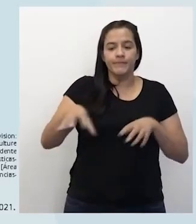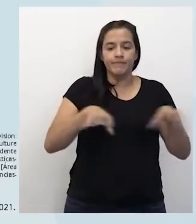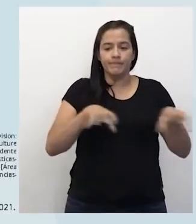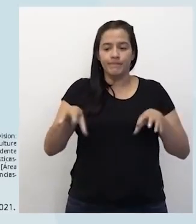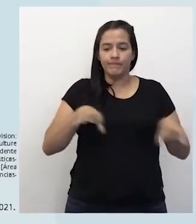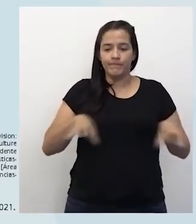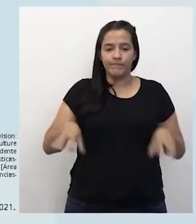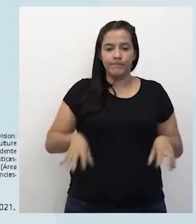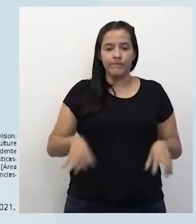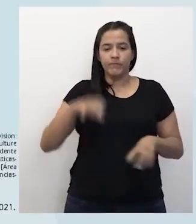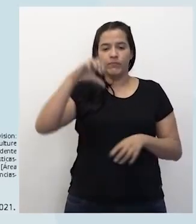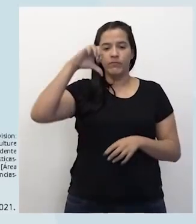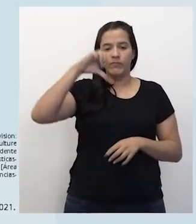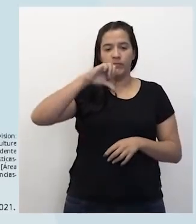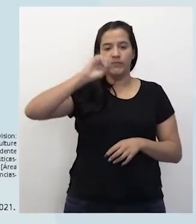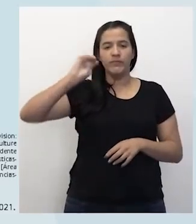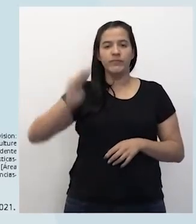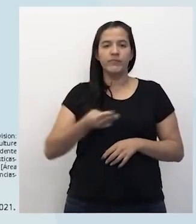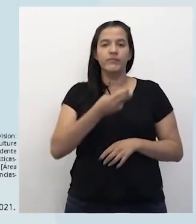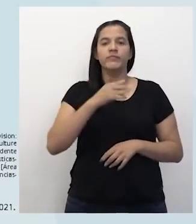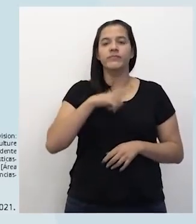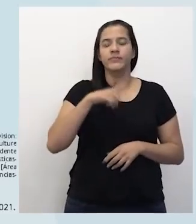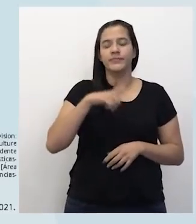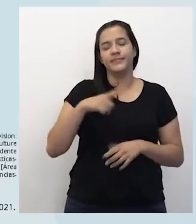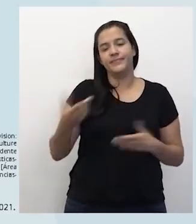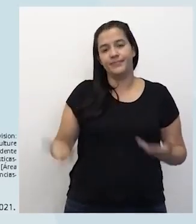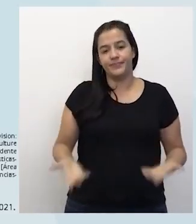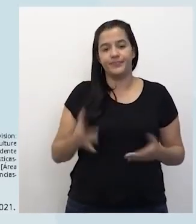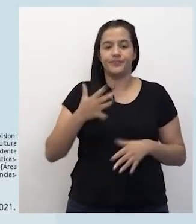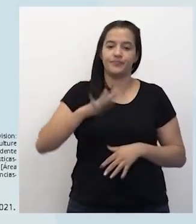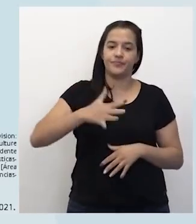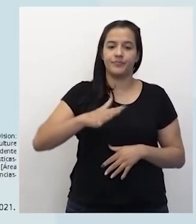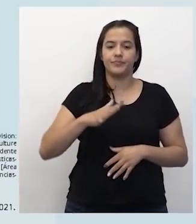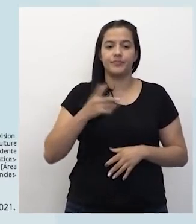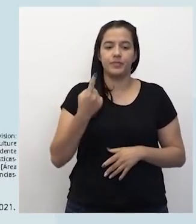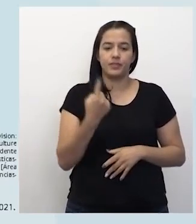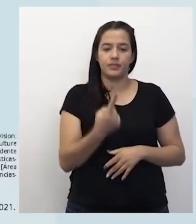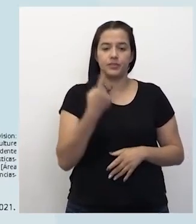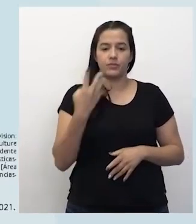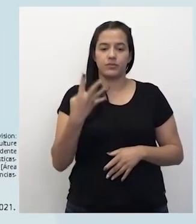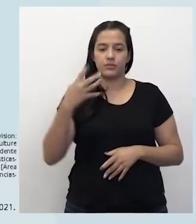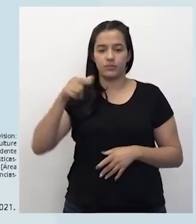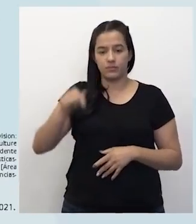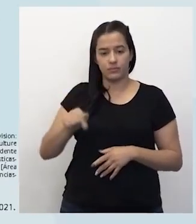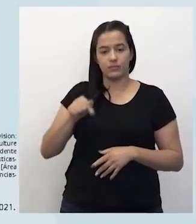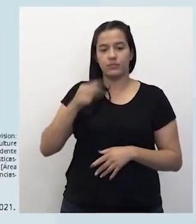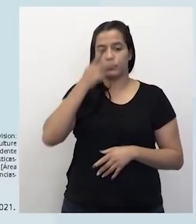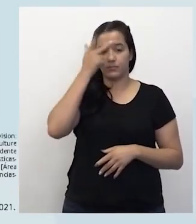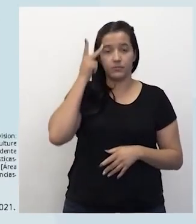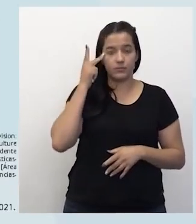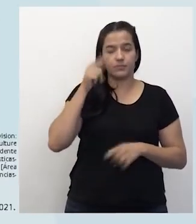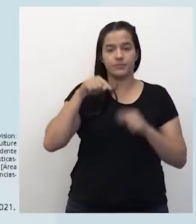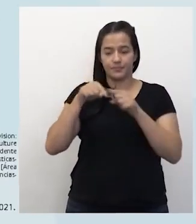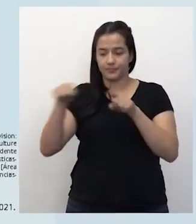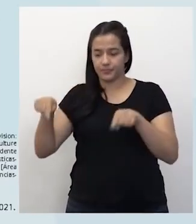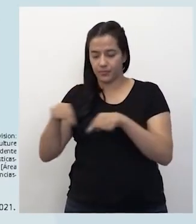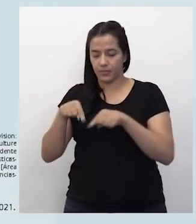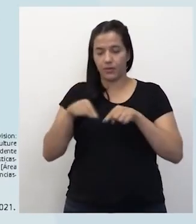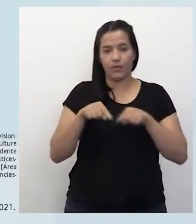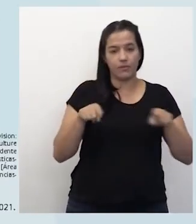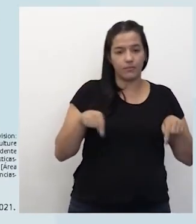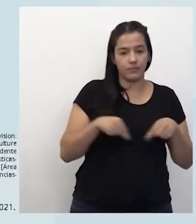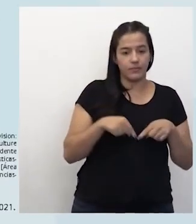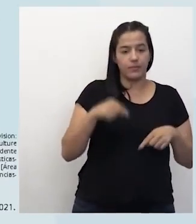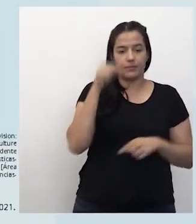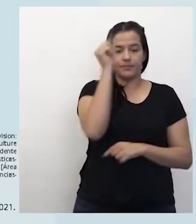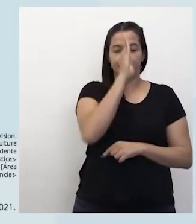9 milhões e 600 mil quilômetros quadrados. E aí vai dar uma densidade de 147 habitantes por quilômetro quadrado. O interessante é o Brasil,